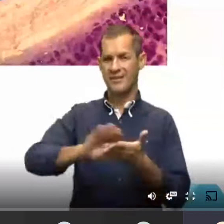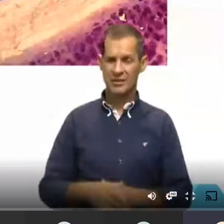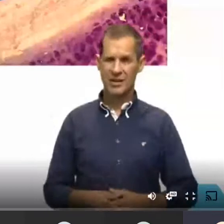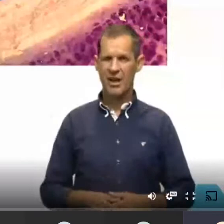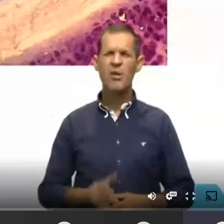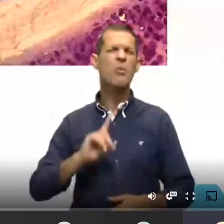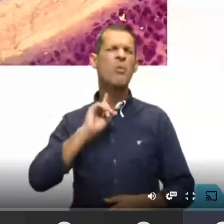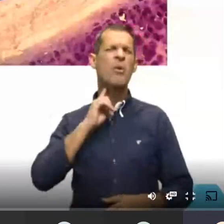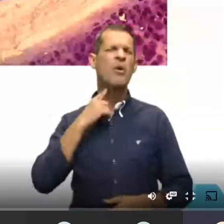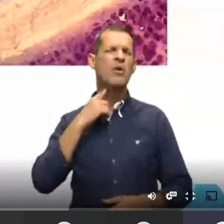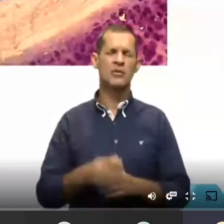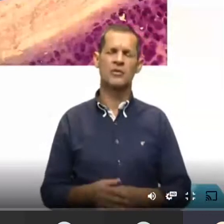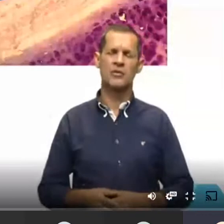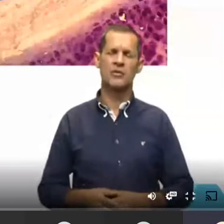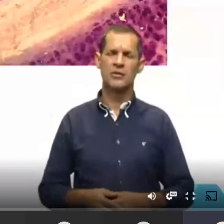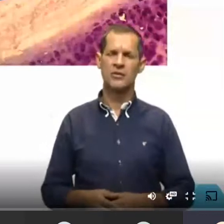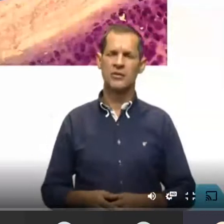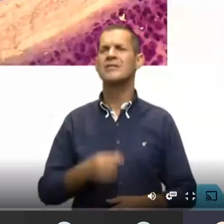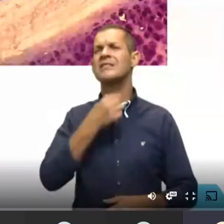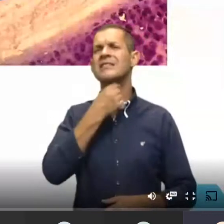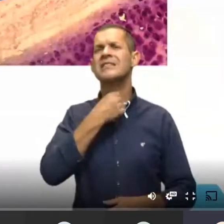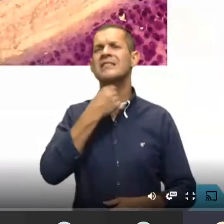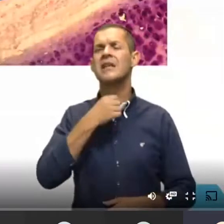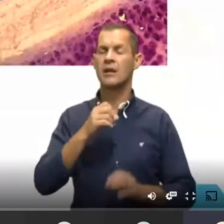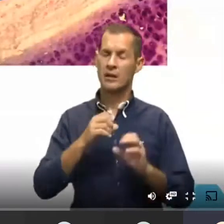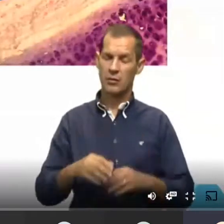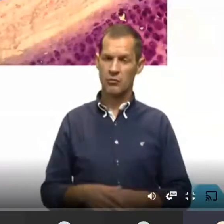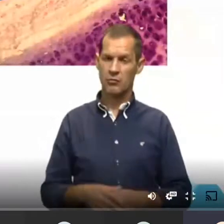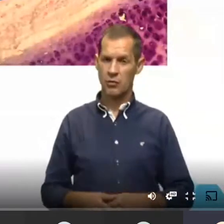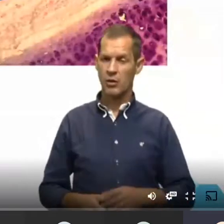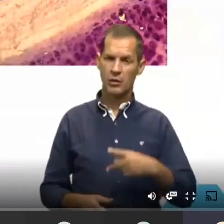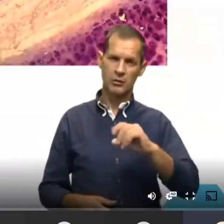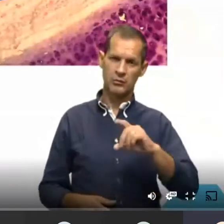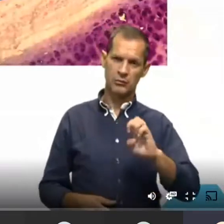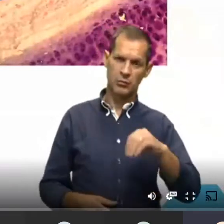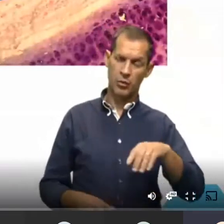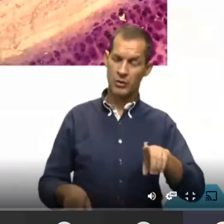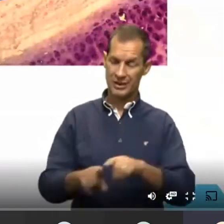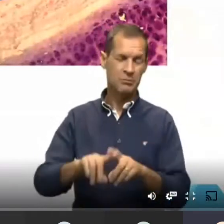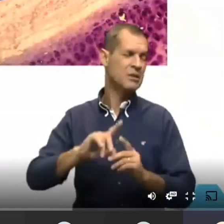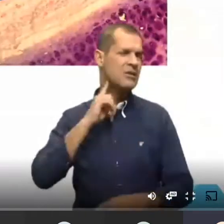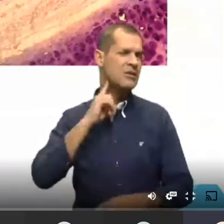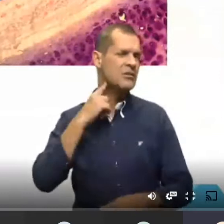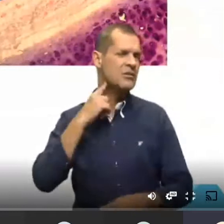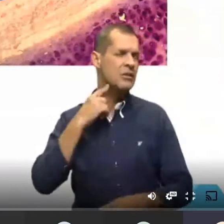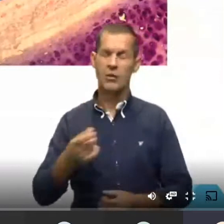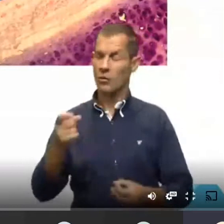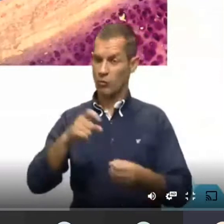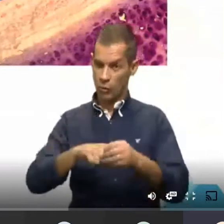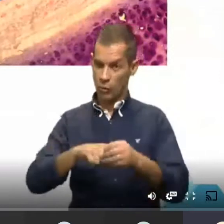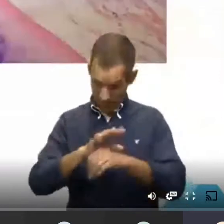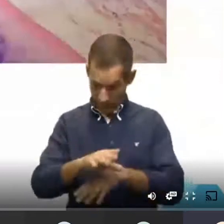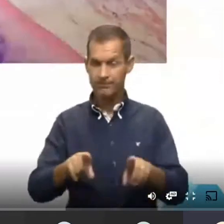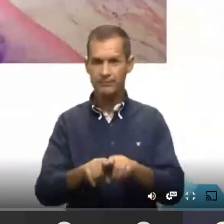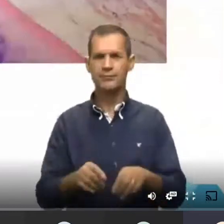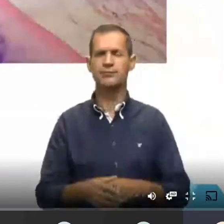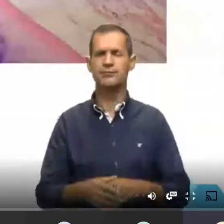dos antígenos da traqueia. Pólen, por exemplo, né?